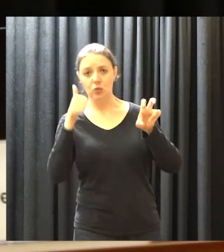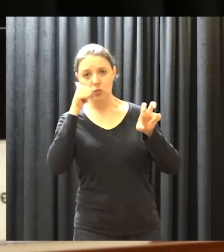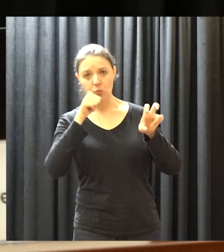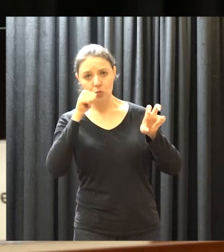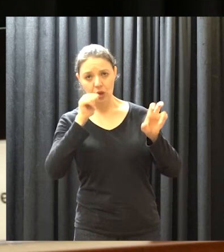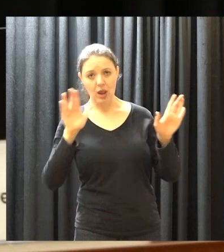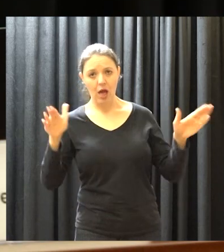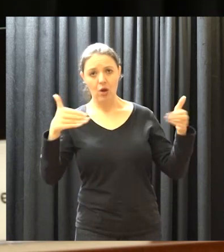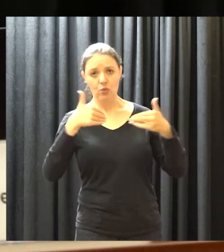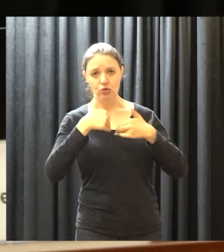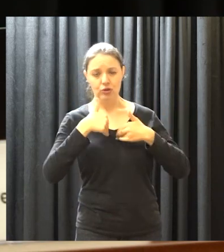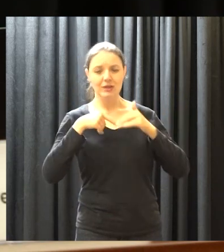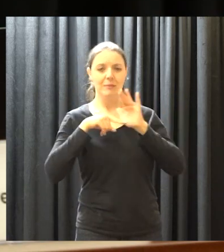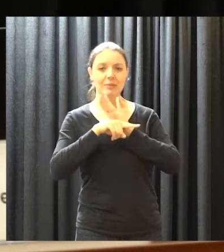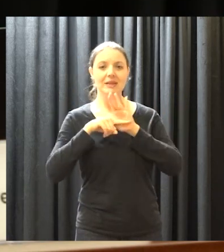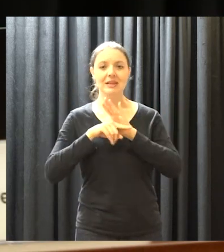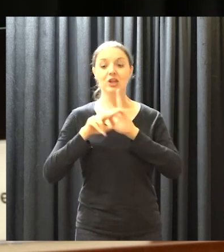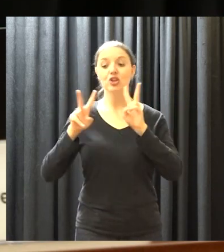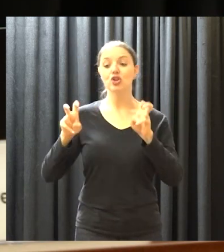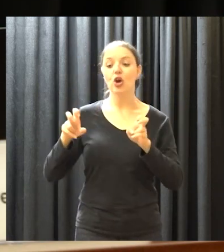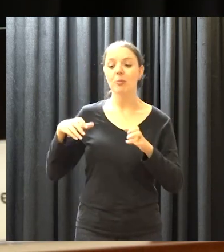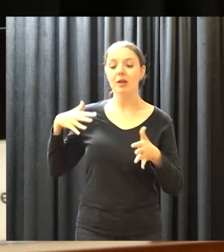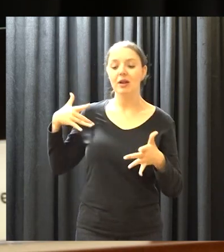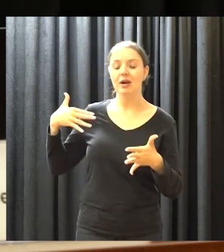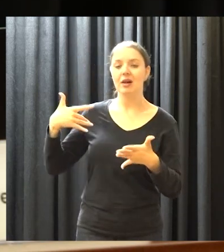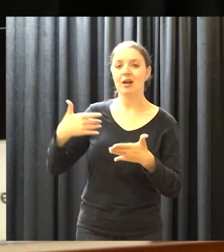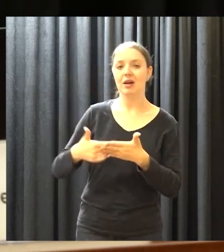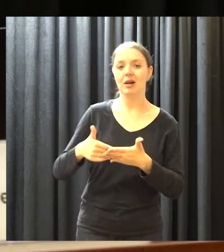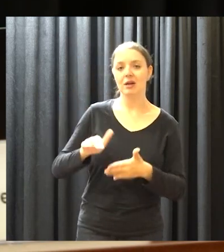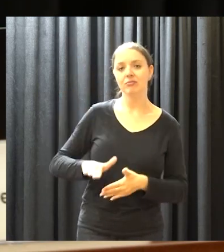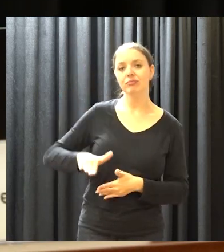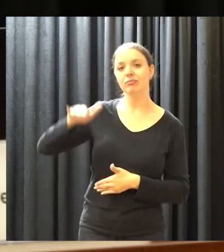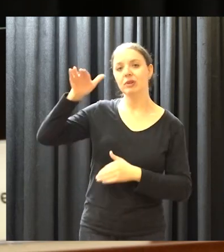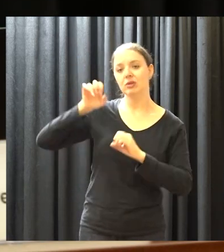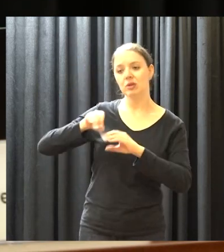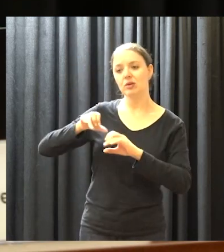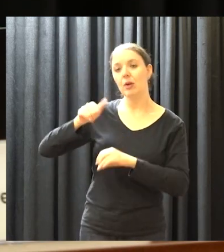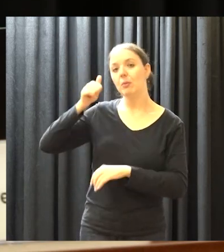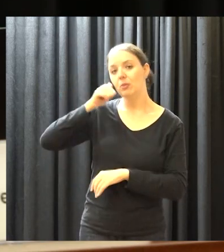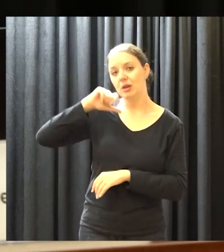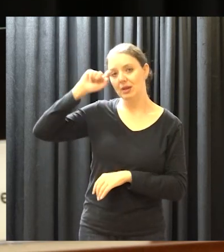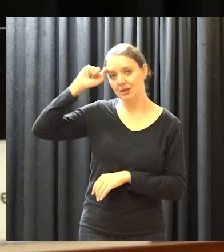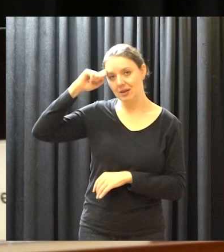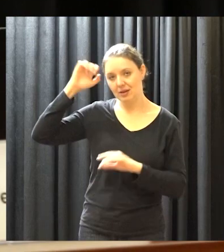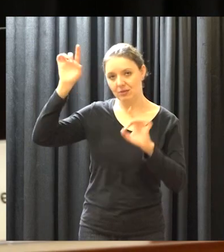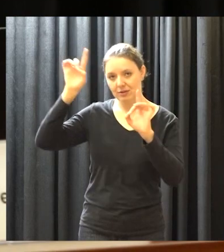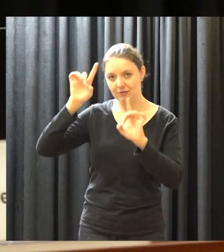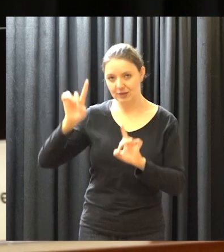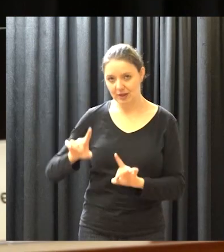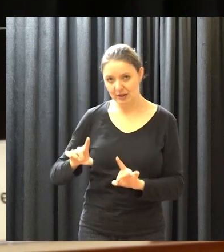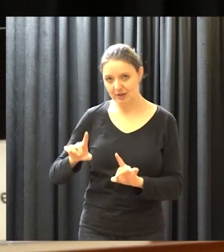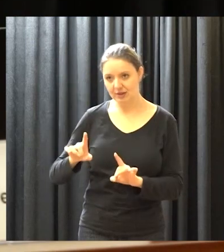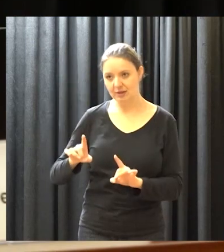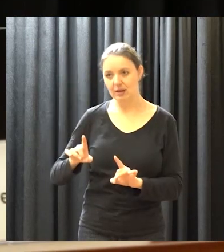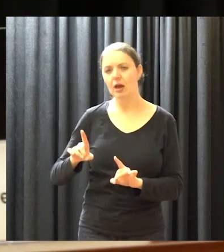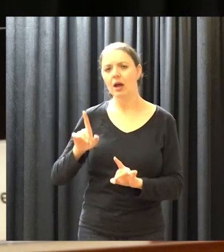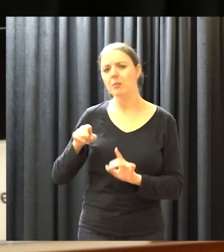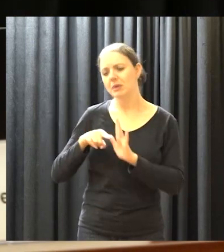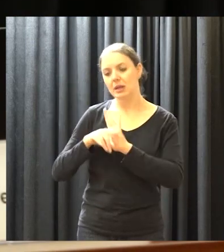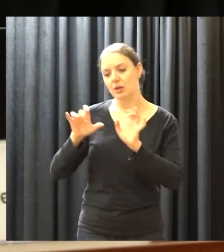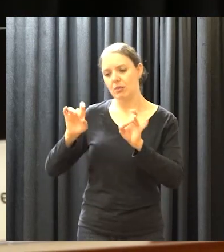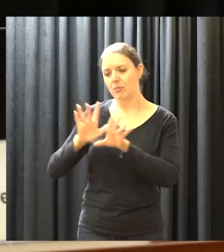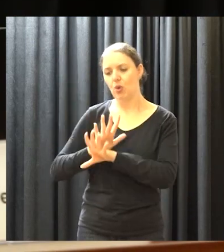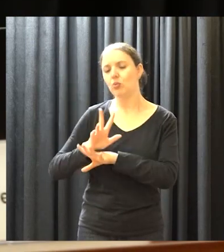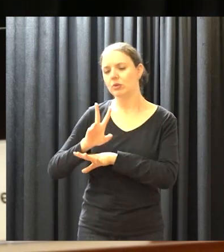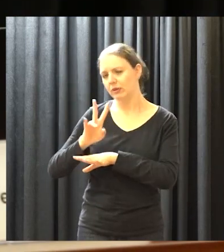pesquisa realizada sobre trajetórias educacionais de mulheres negras com deficiência, que venho desenvolvendo por meio